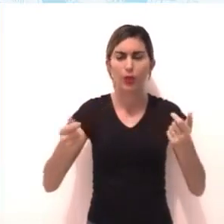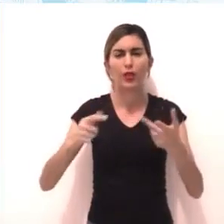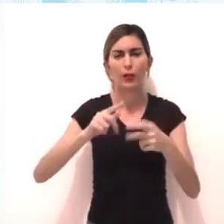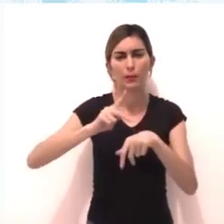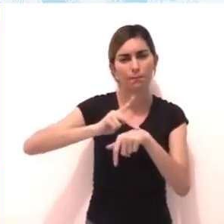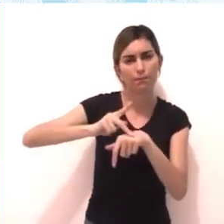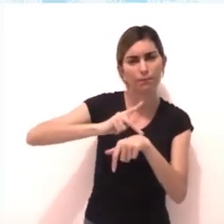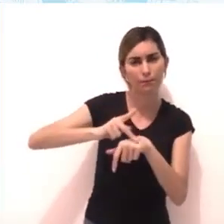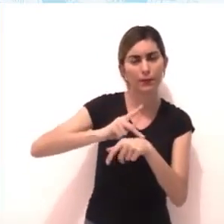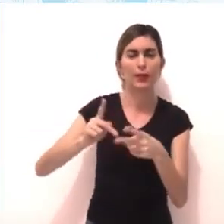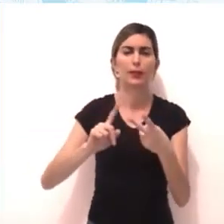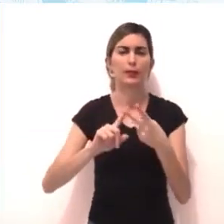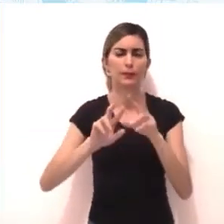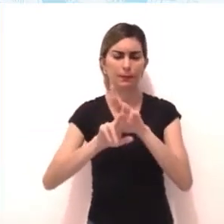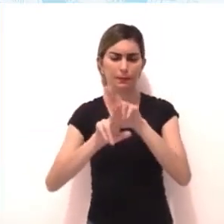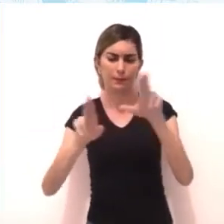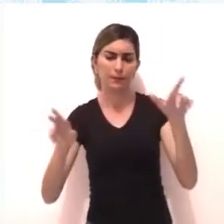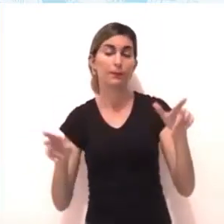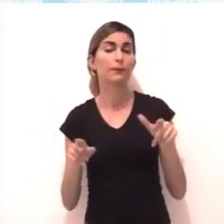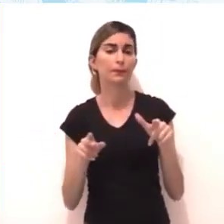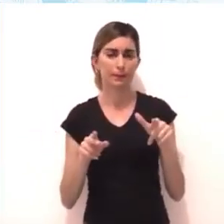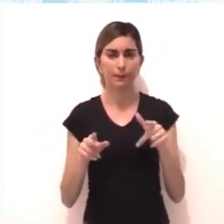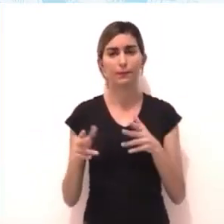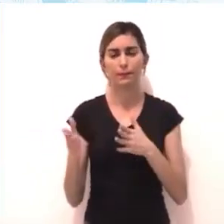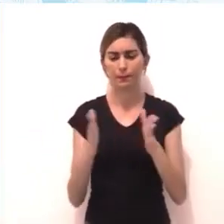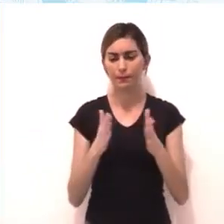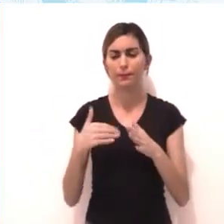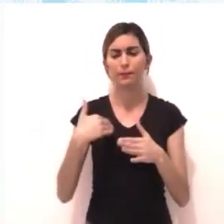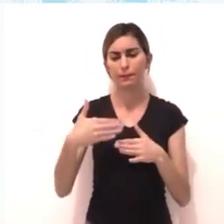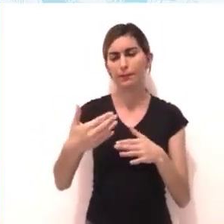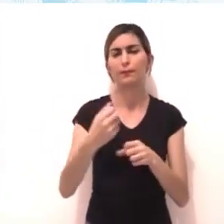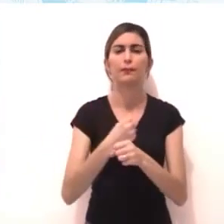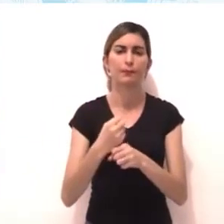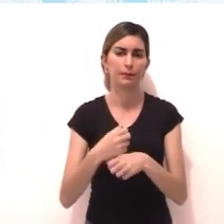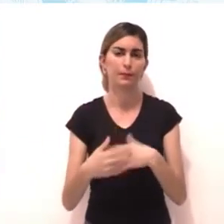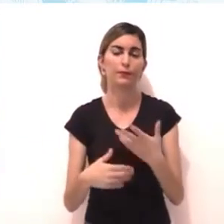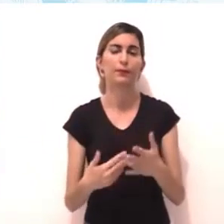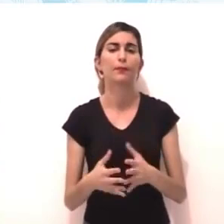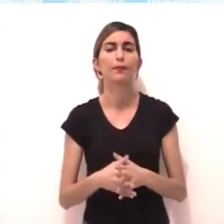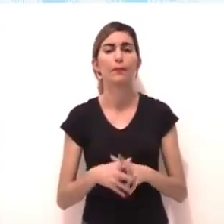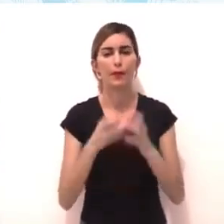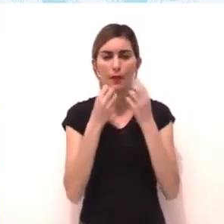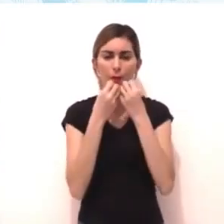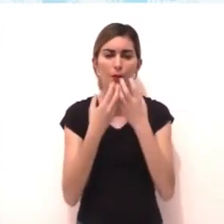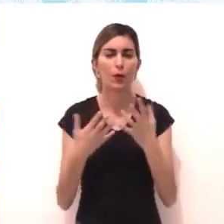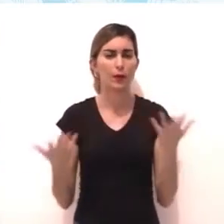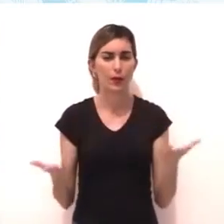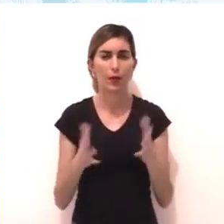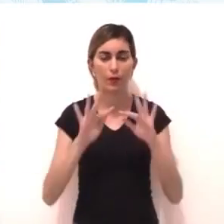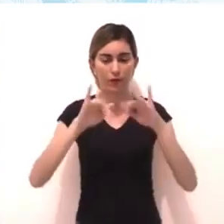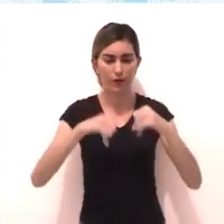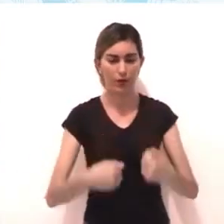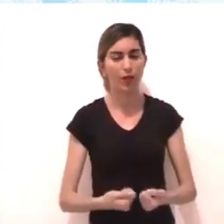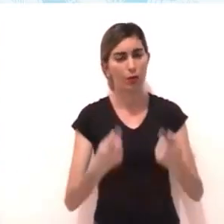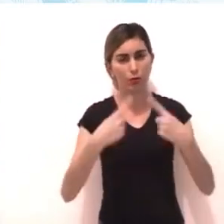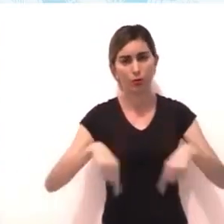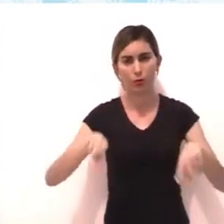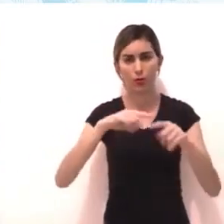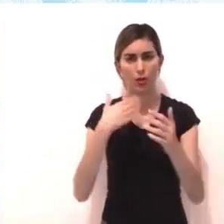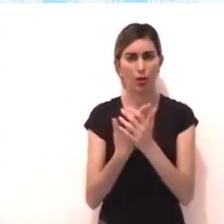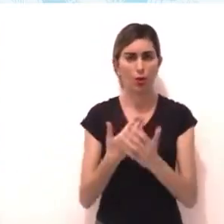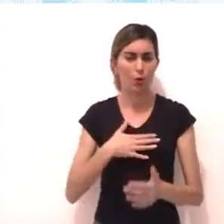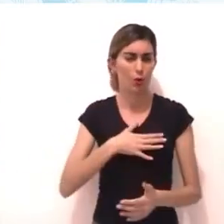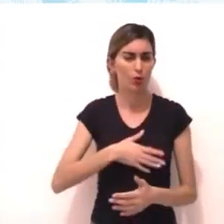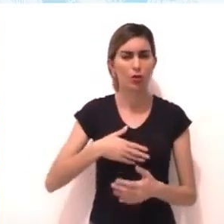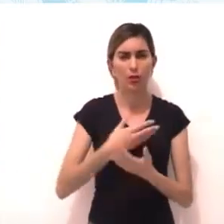ou grafite por um longo período de tempo. Bom, gente, então para finalizar a nossa aula, eu gostaria